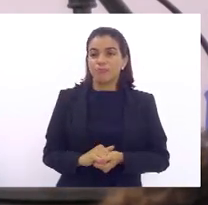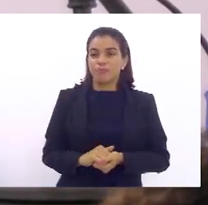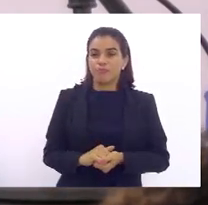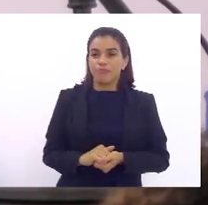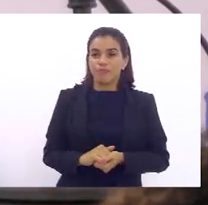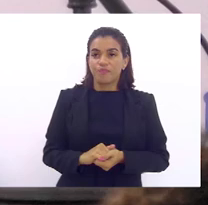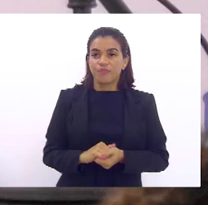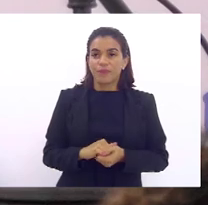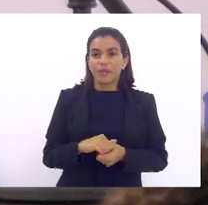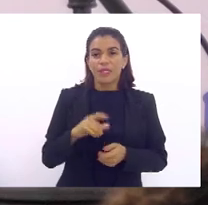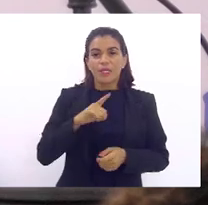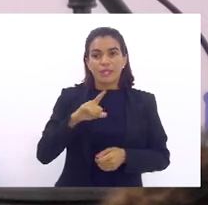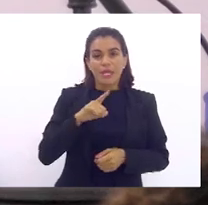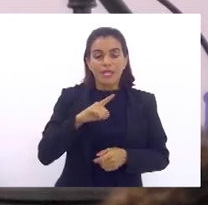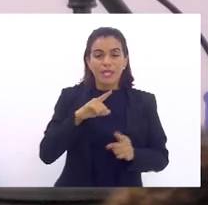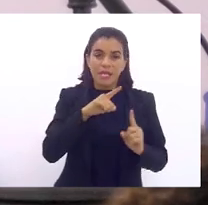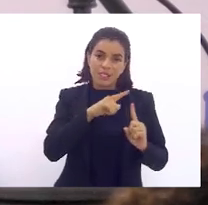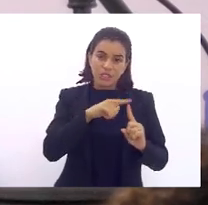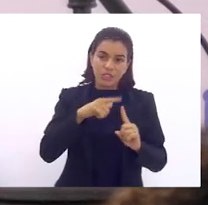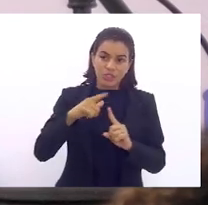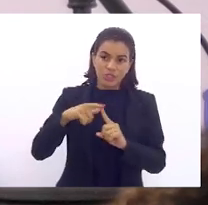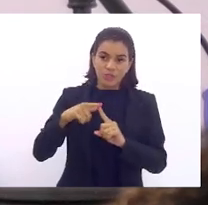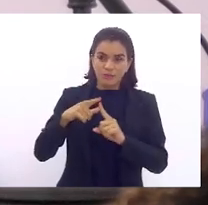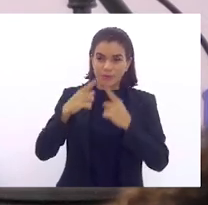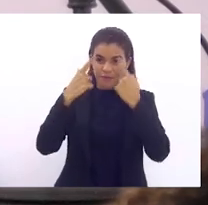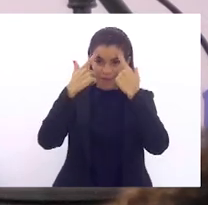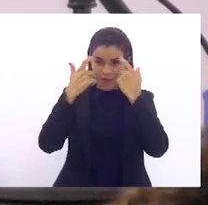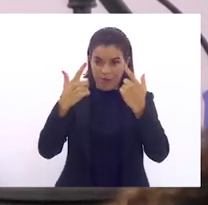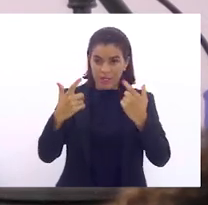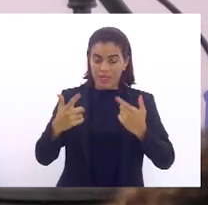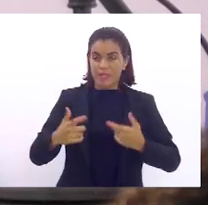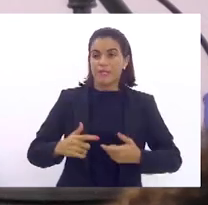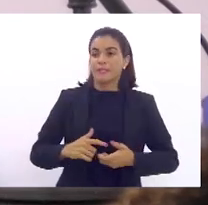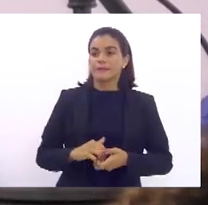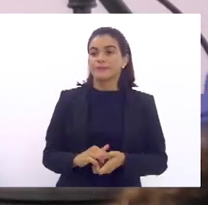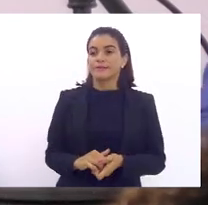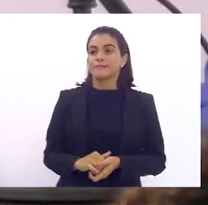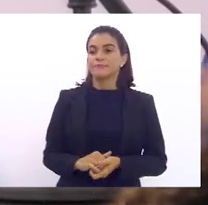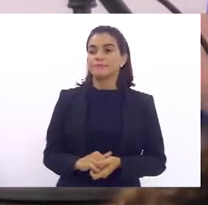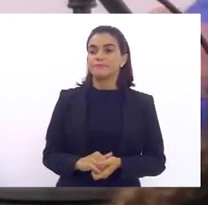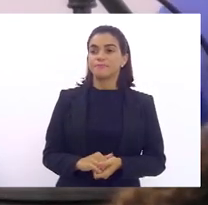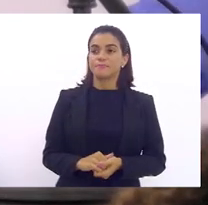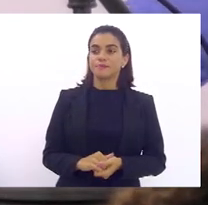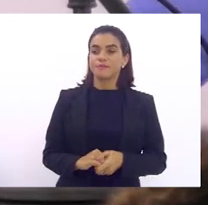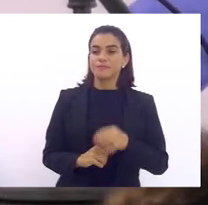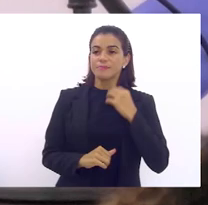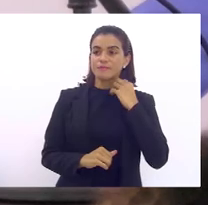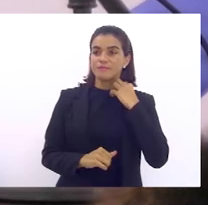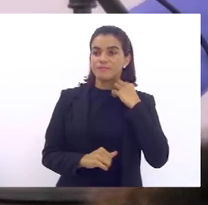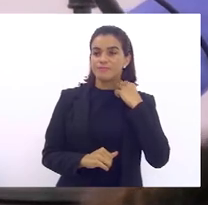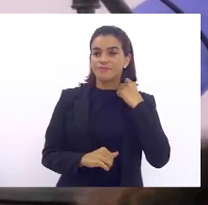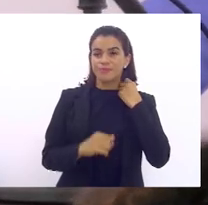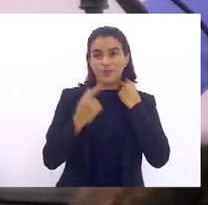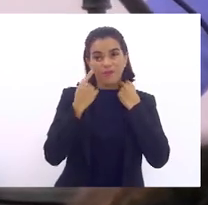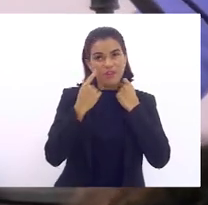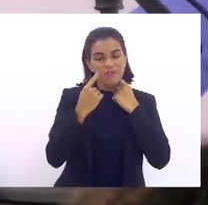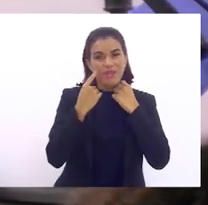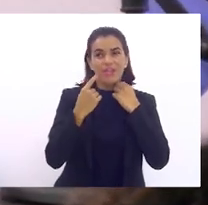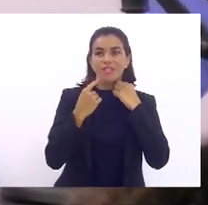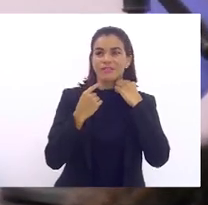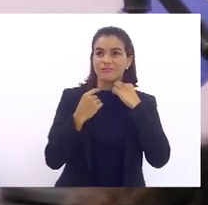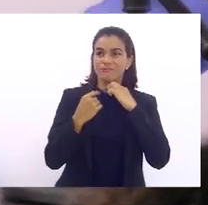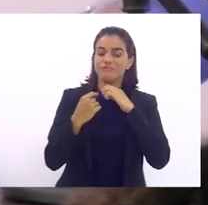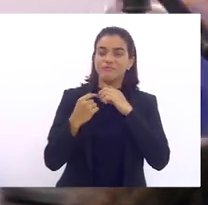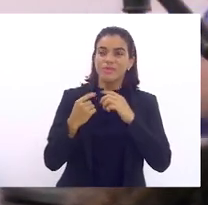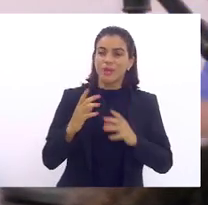essa forma de violência né Eh a tava olhando aqui esses dados dos atendimentos da